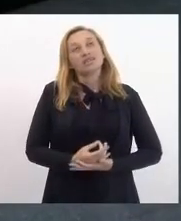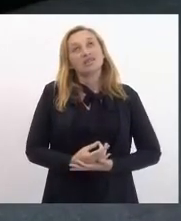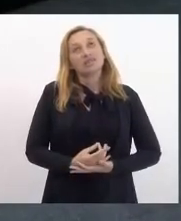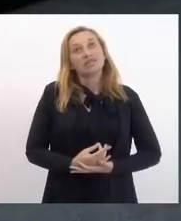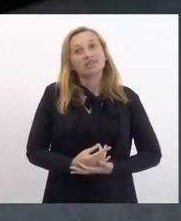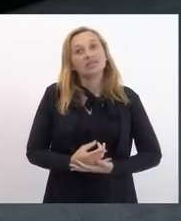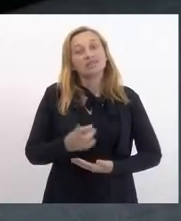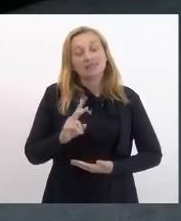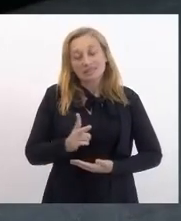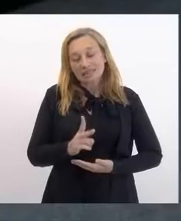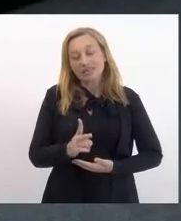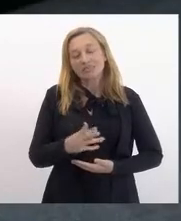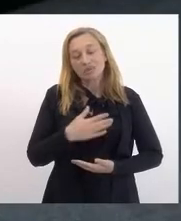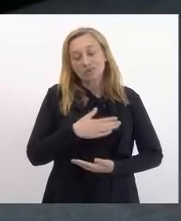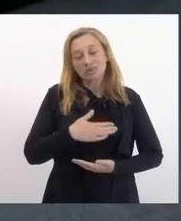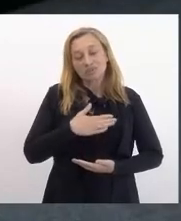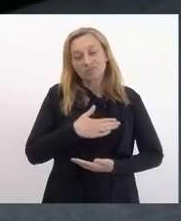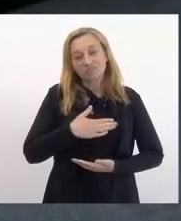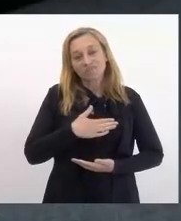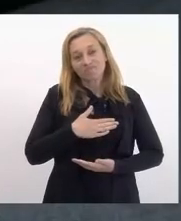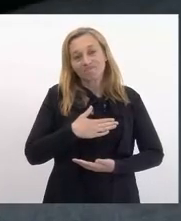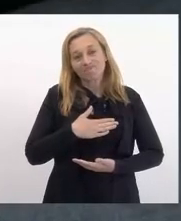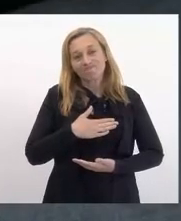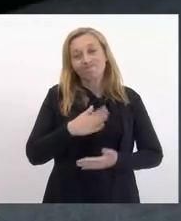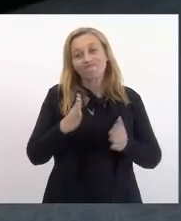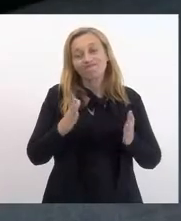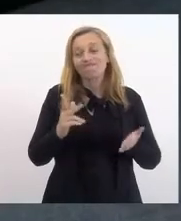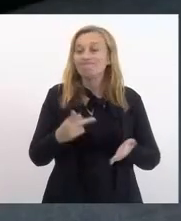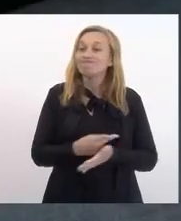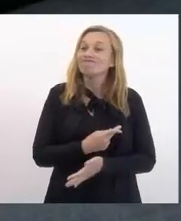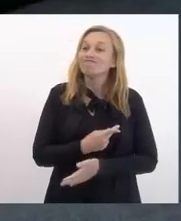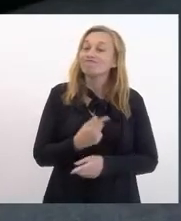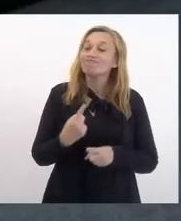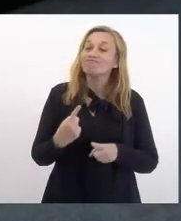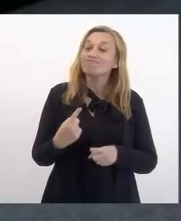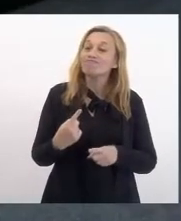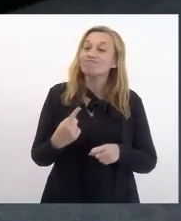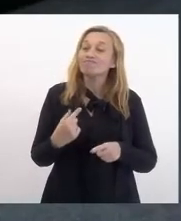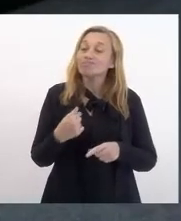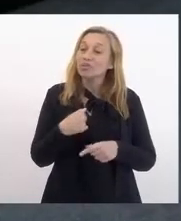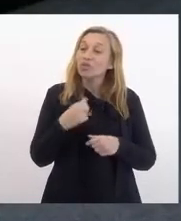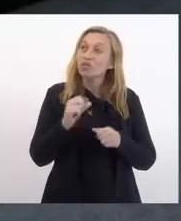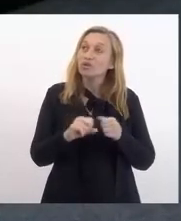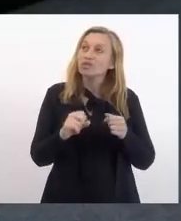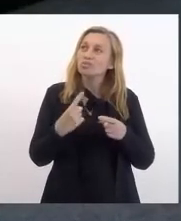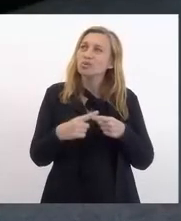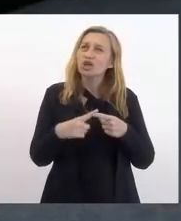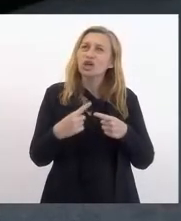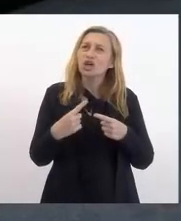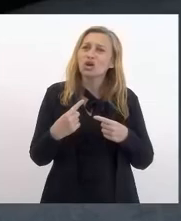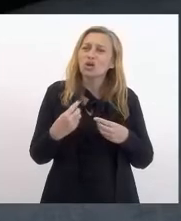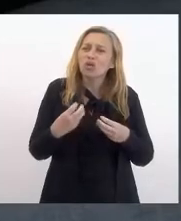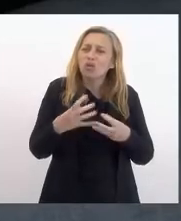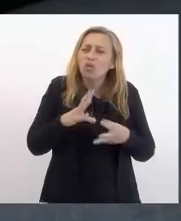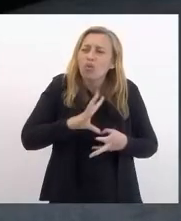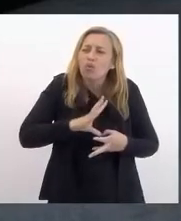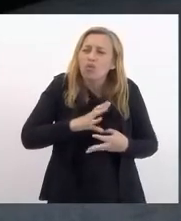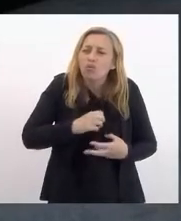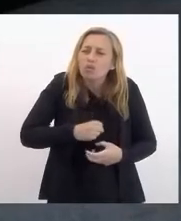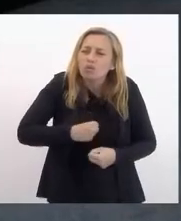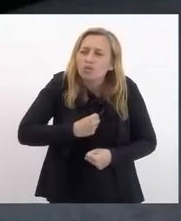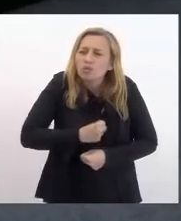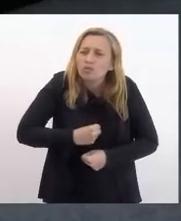sempre cultivei, e eu. Agora, o que acontece é o seguinte: eu faço isso porque eu vivo, eu gosto